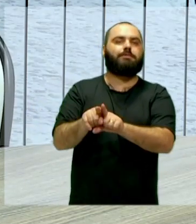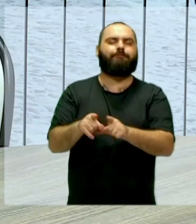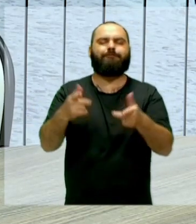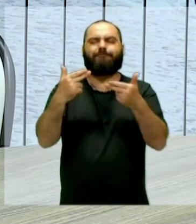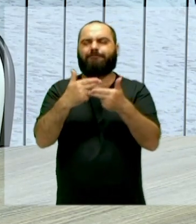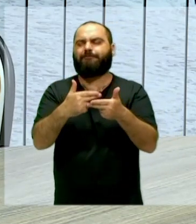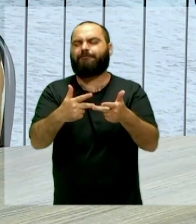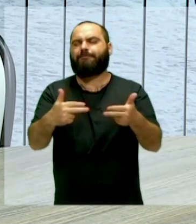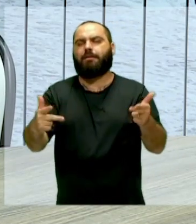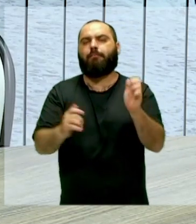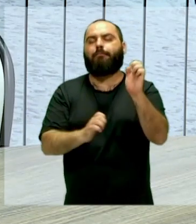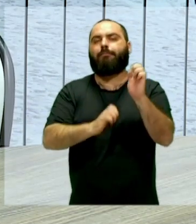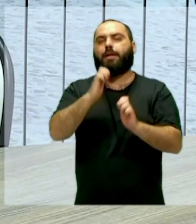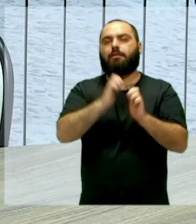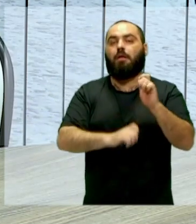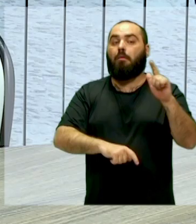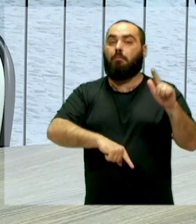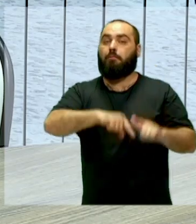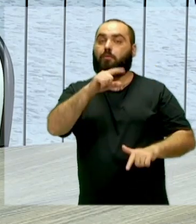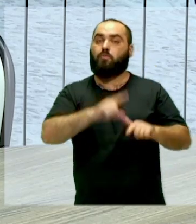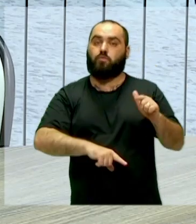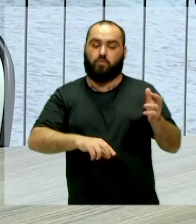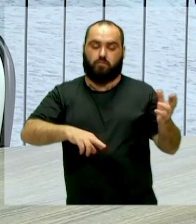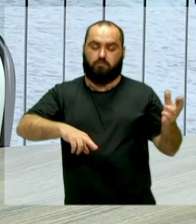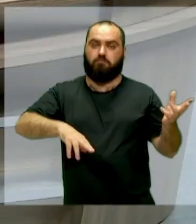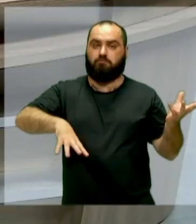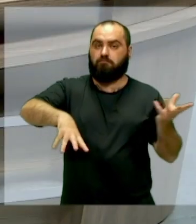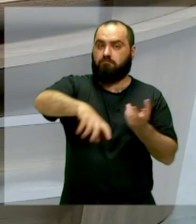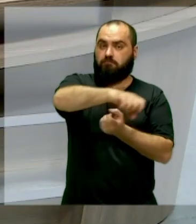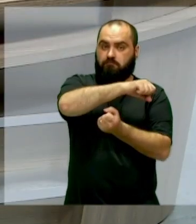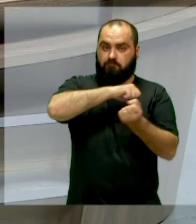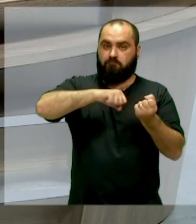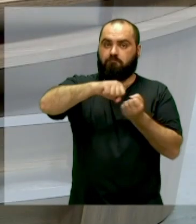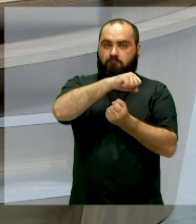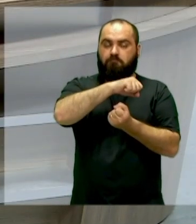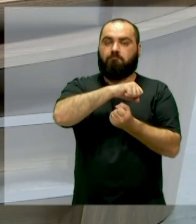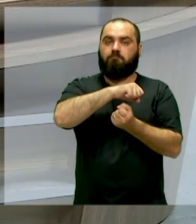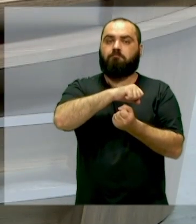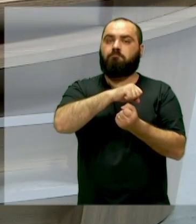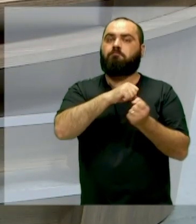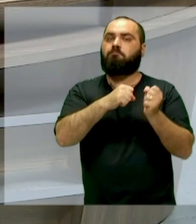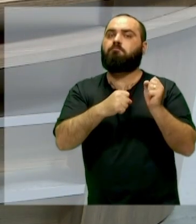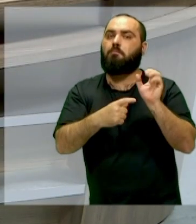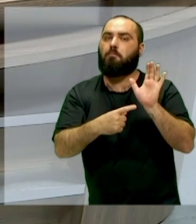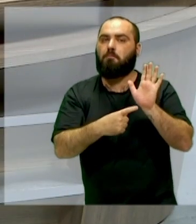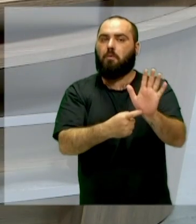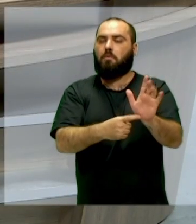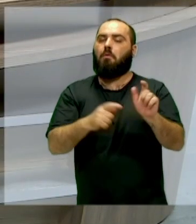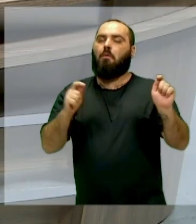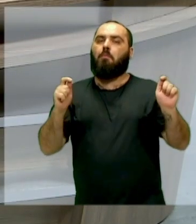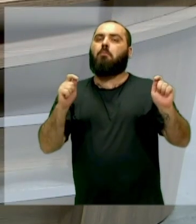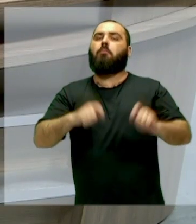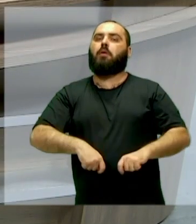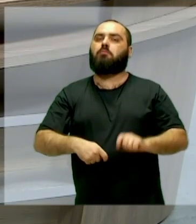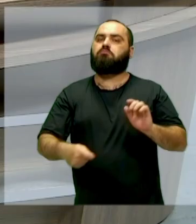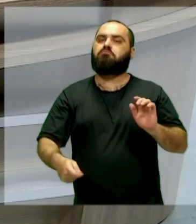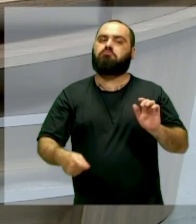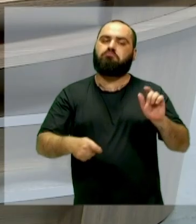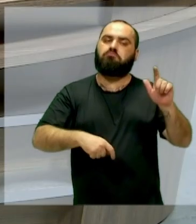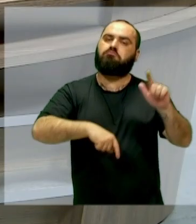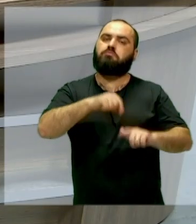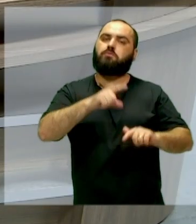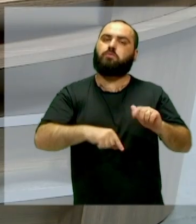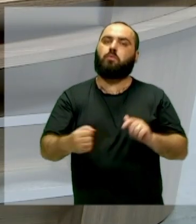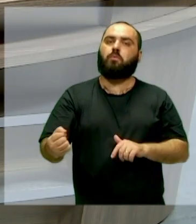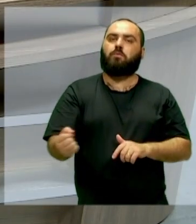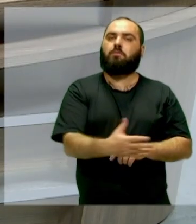expositores com produtos sustentáveis né Eh mostrando que é possível um novo tipo de produto no mercado